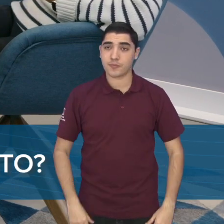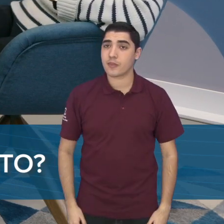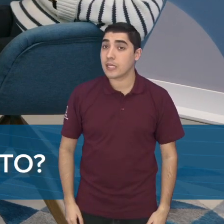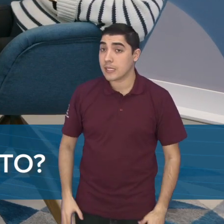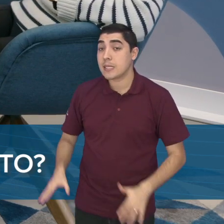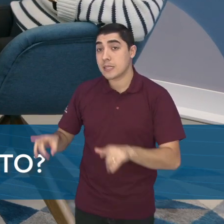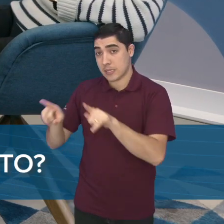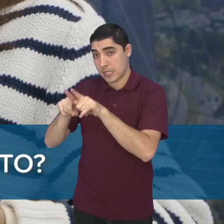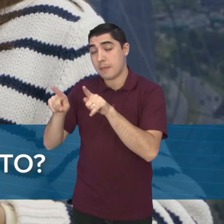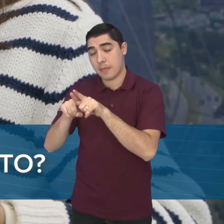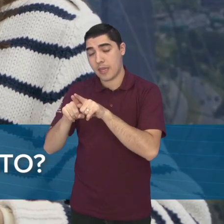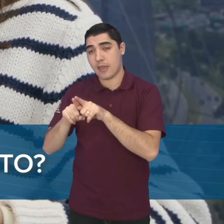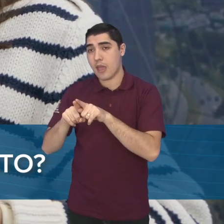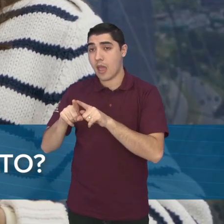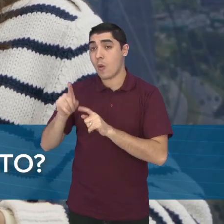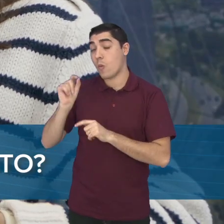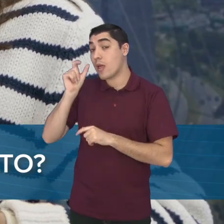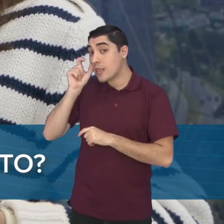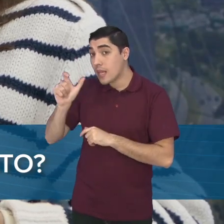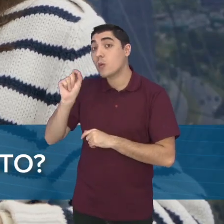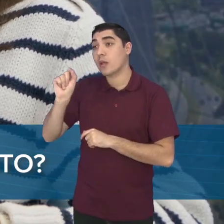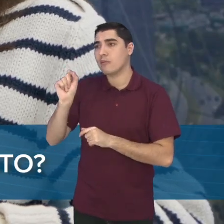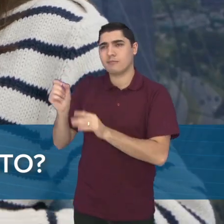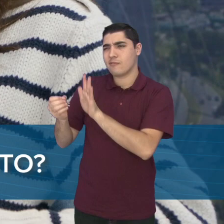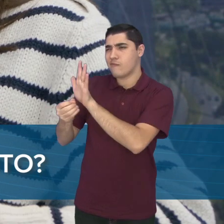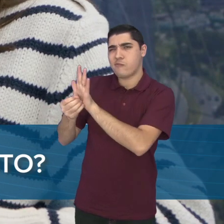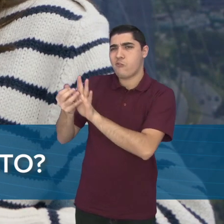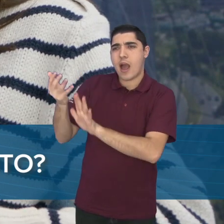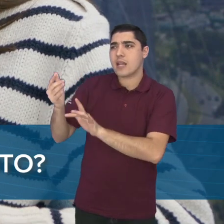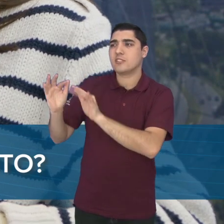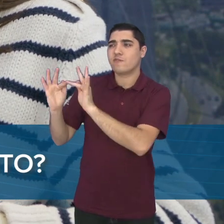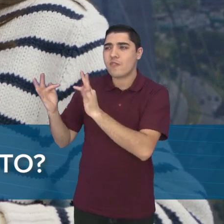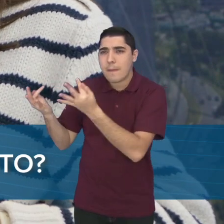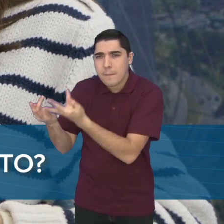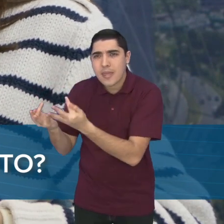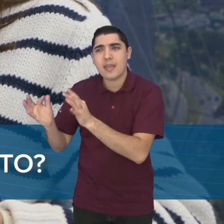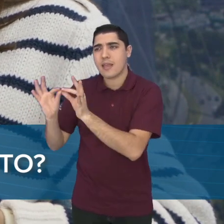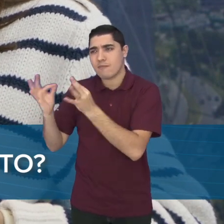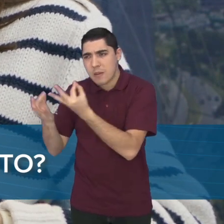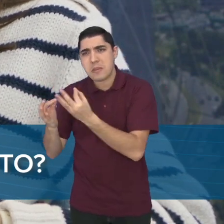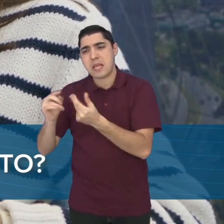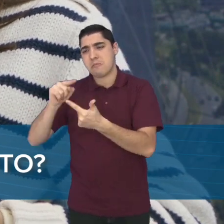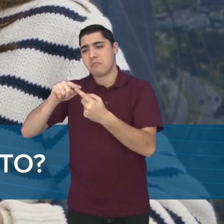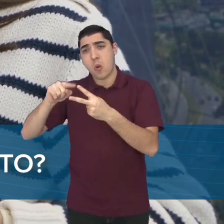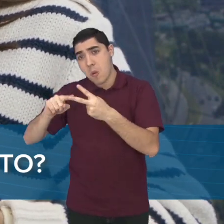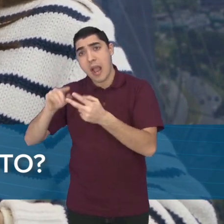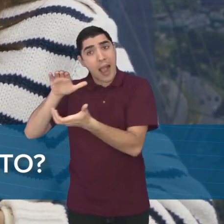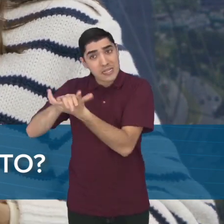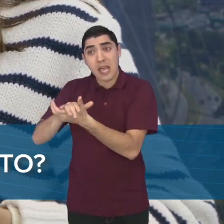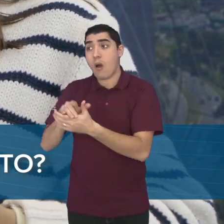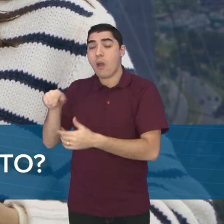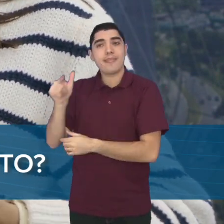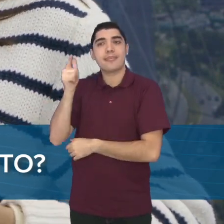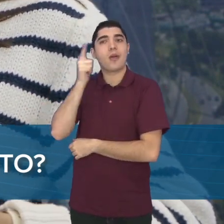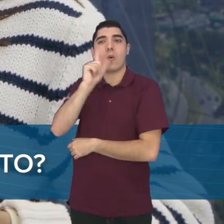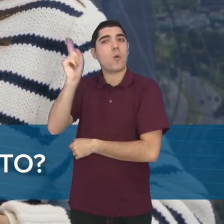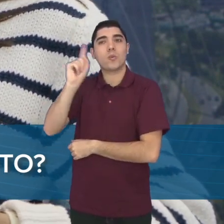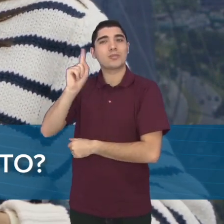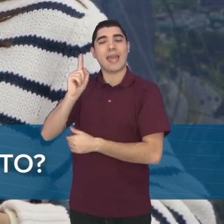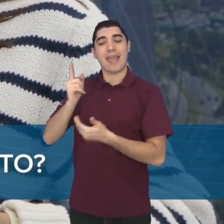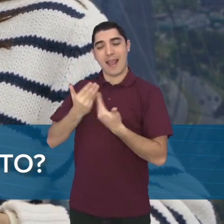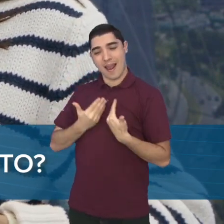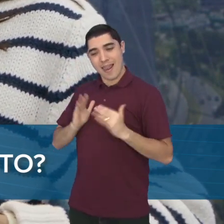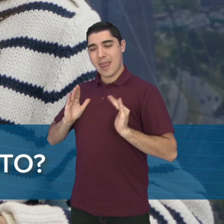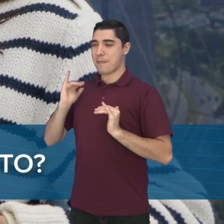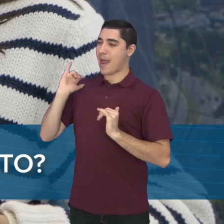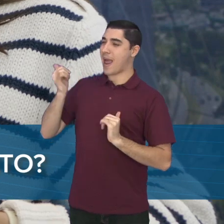muitas famílias ou, né, casais, relacionamentos não têm essa abertura, né, de falar sobre, né, sentimentos. Então é nesse espaço que a